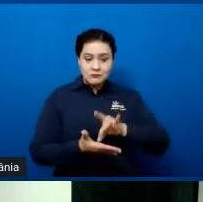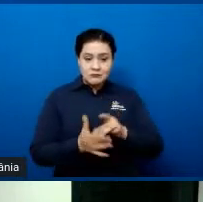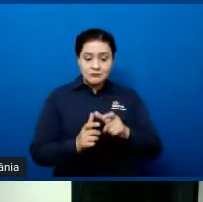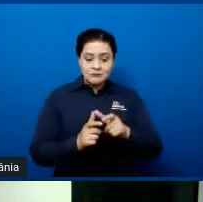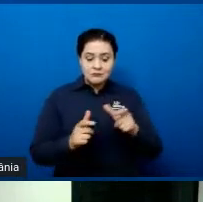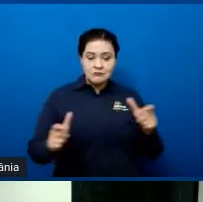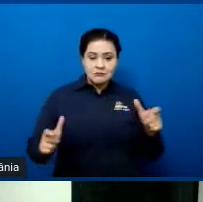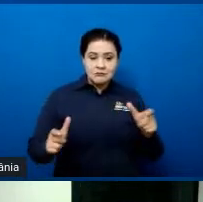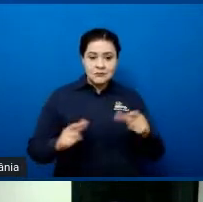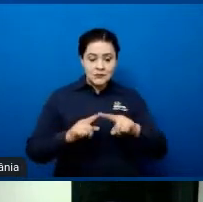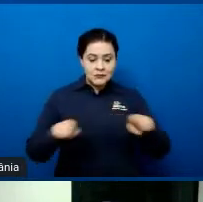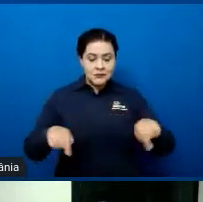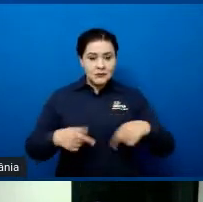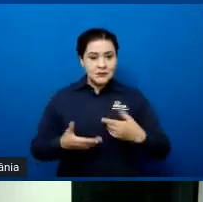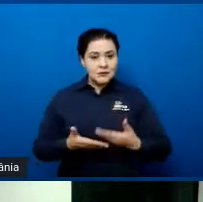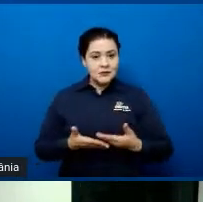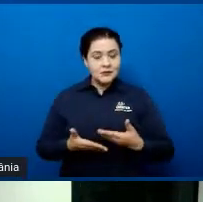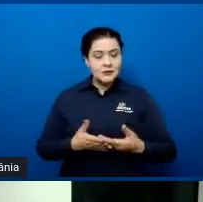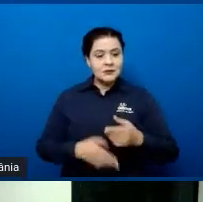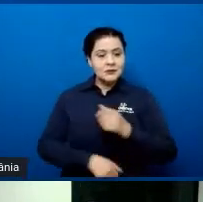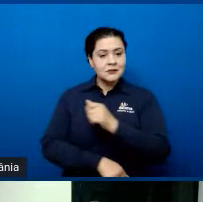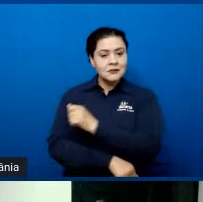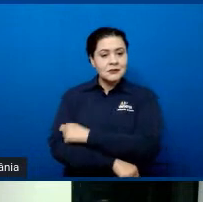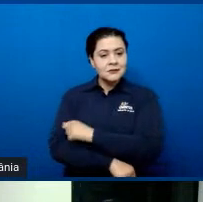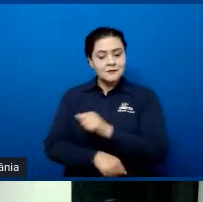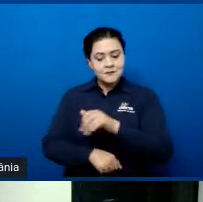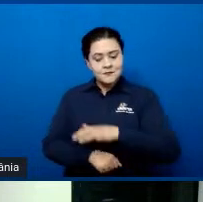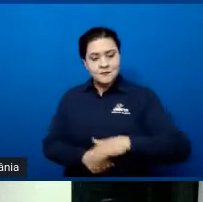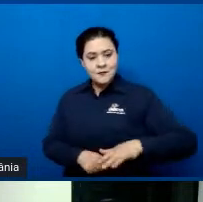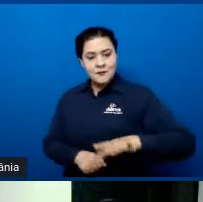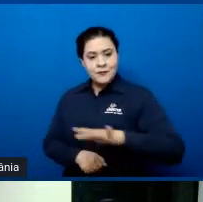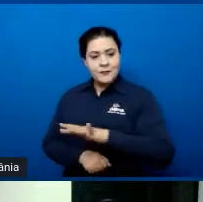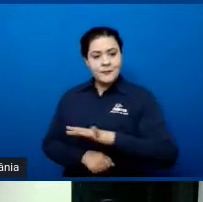aluno ainda pode interagir com o ambiente